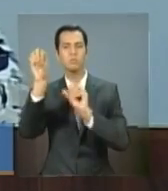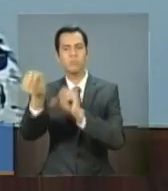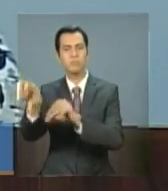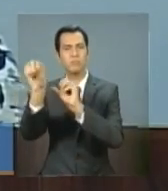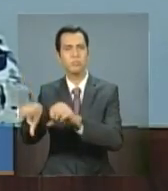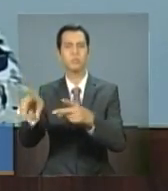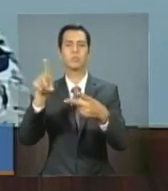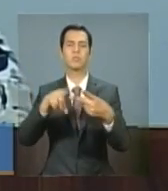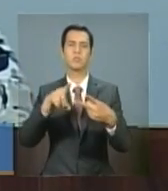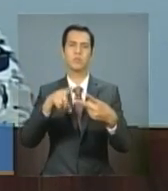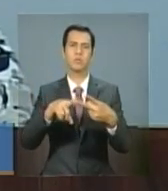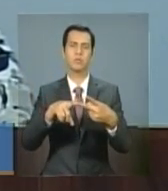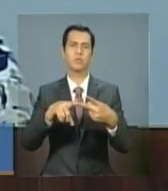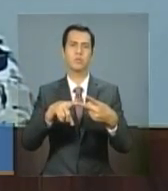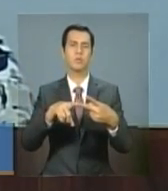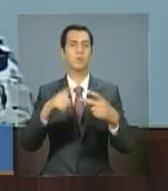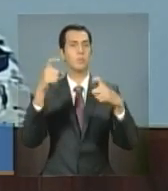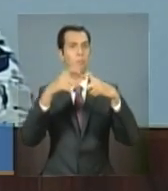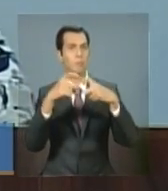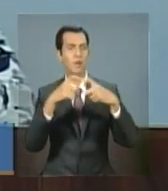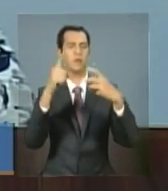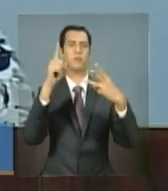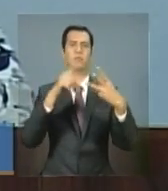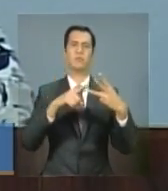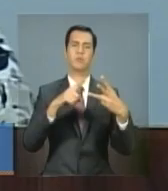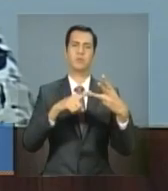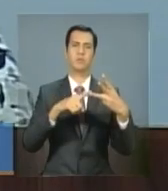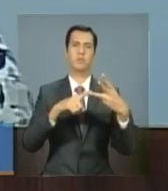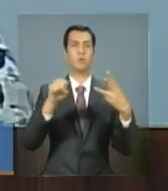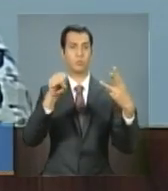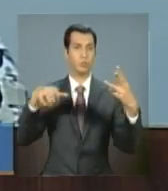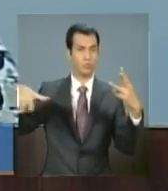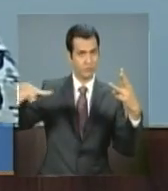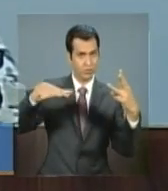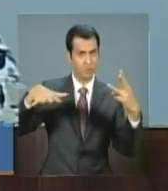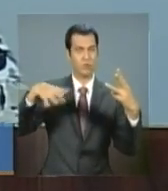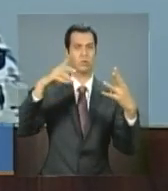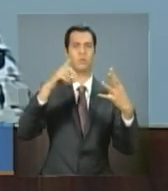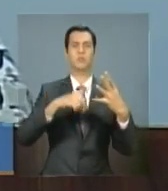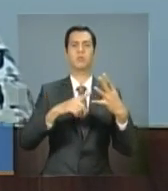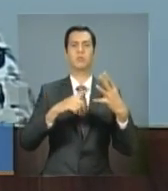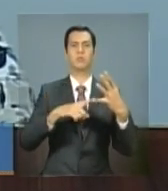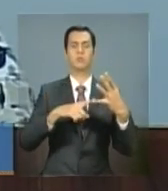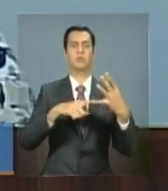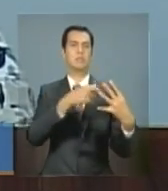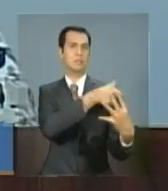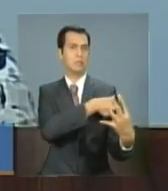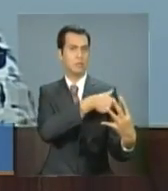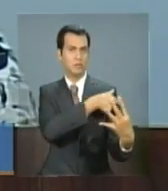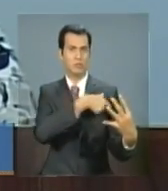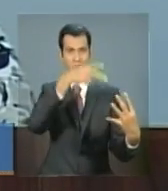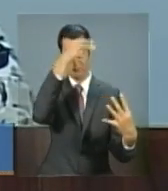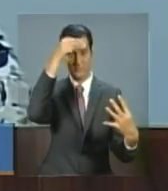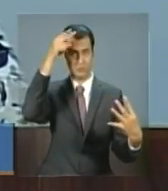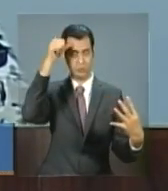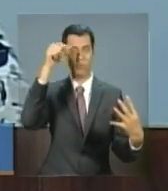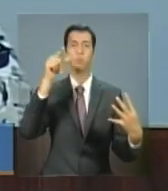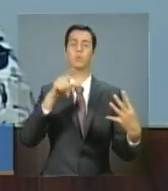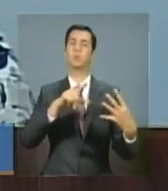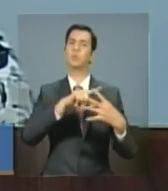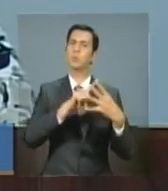alfabetizadores, educadores, médicos de família, assistentes sociais e o conjunto dos gestores municipais tem que